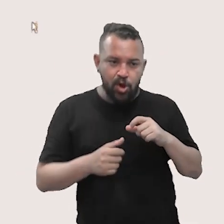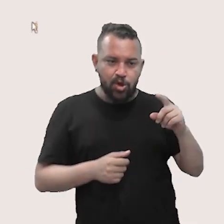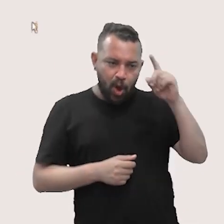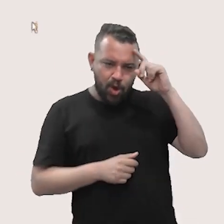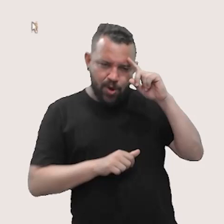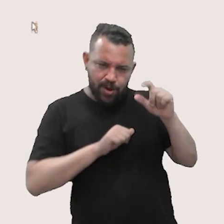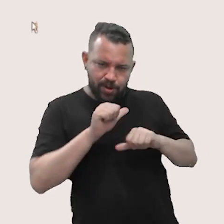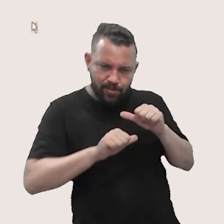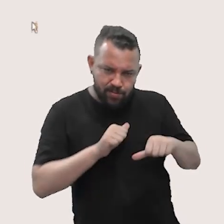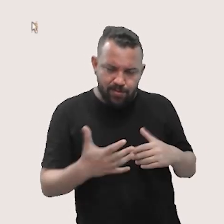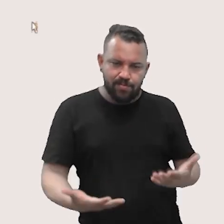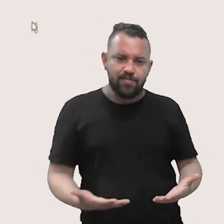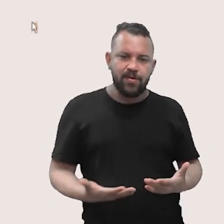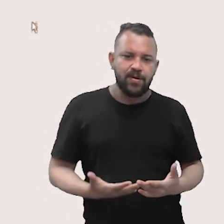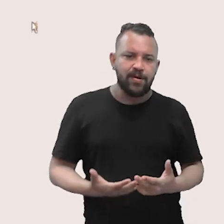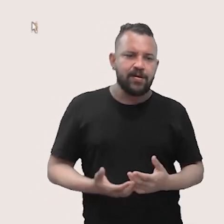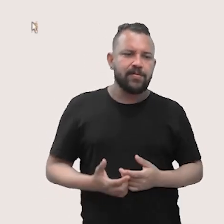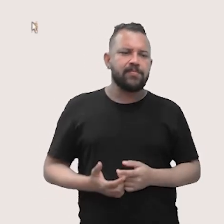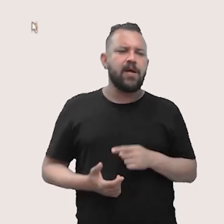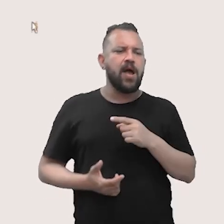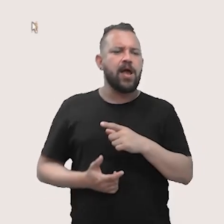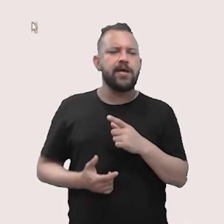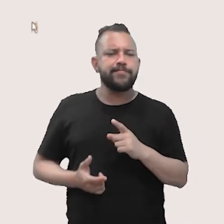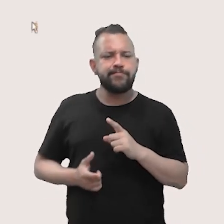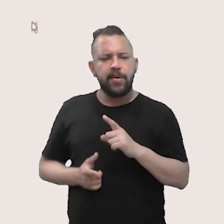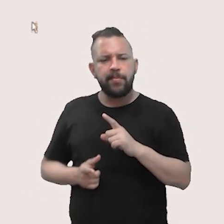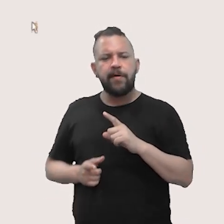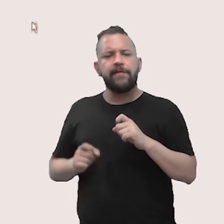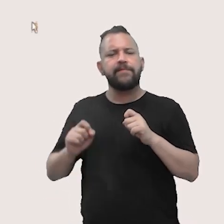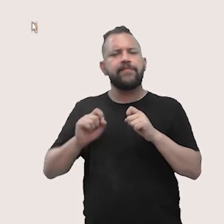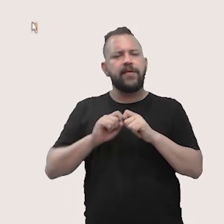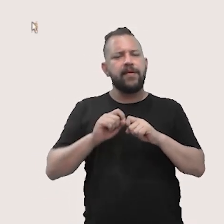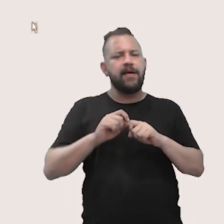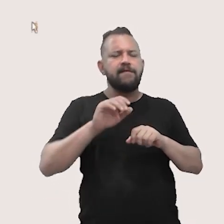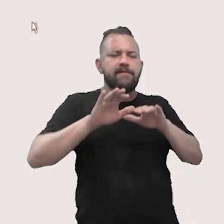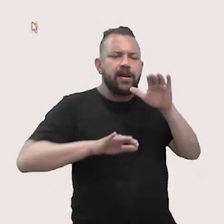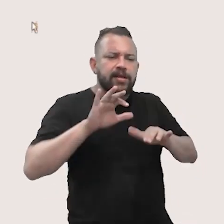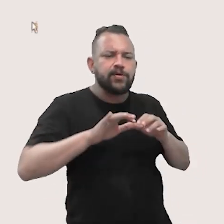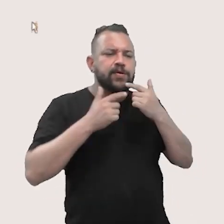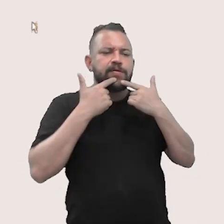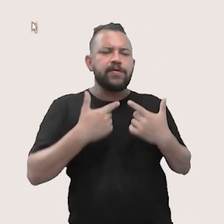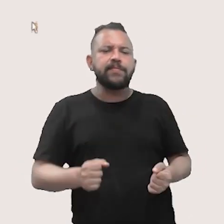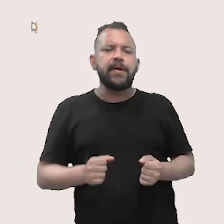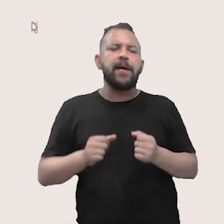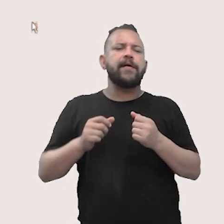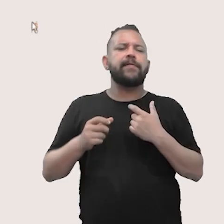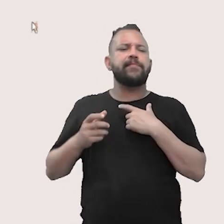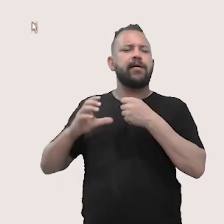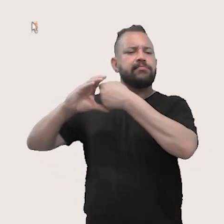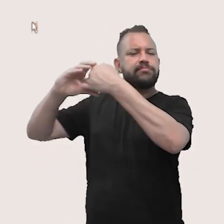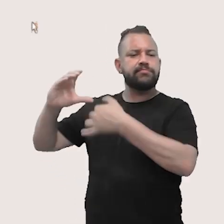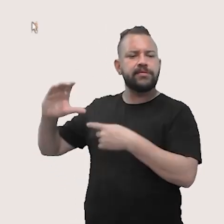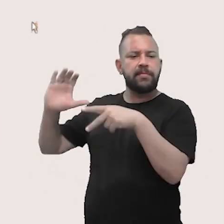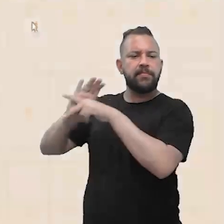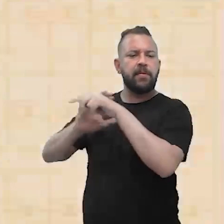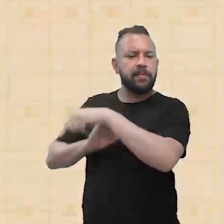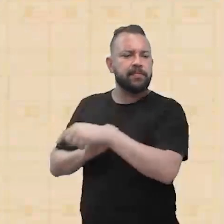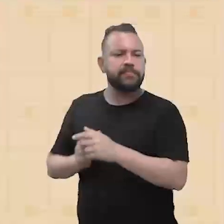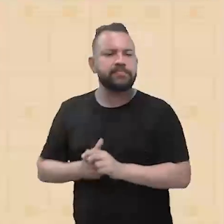aí. Dessas reinvenções surgem as variações que envolvem diversos aspectos. Vem